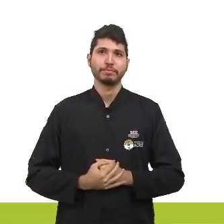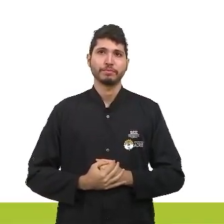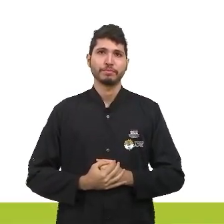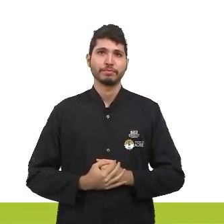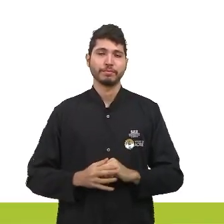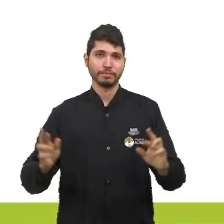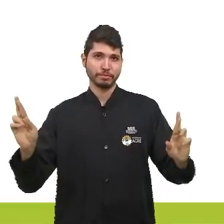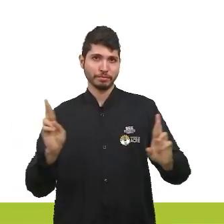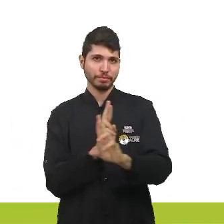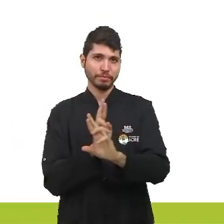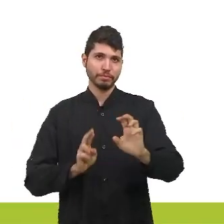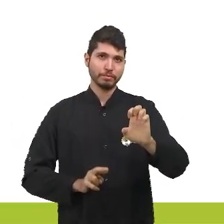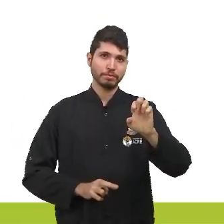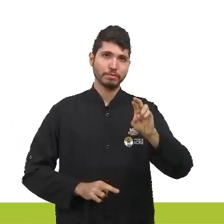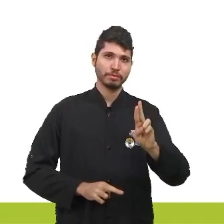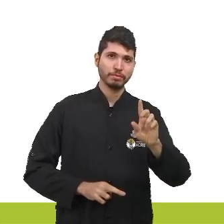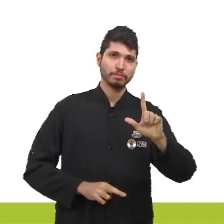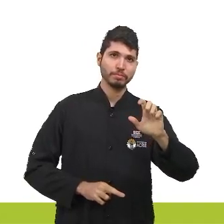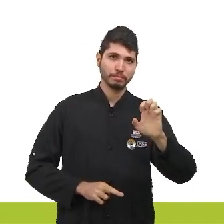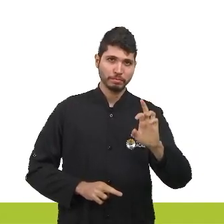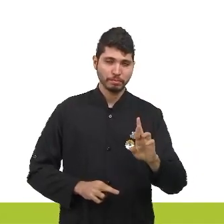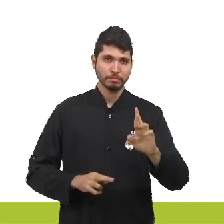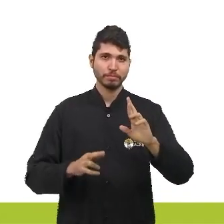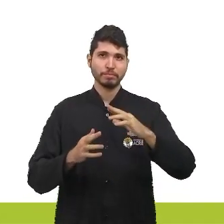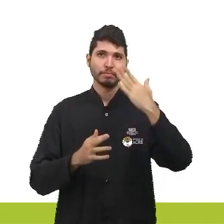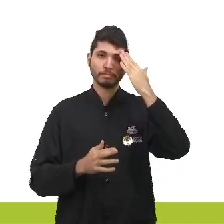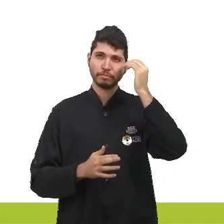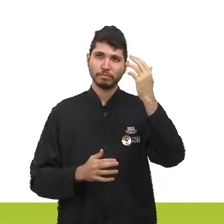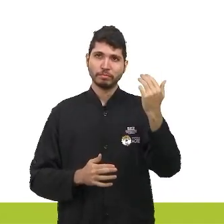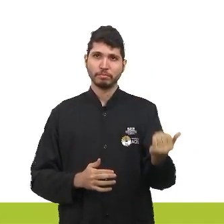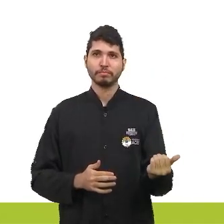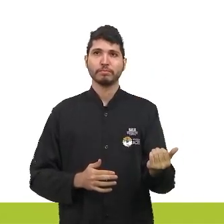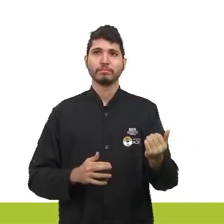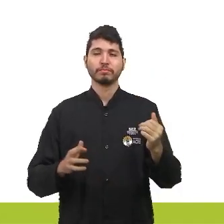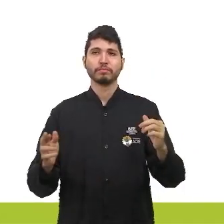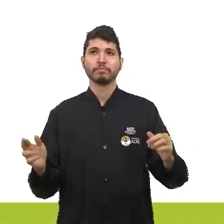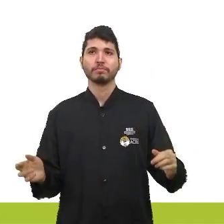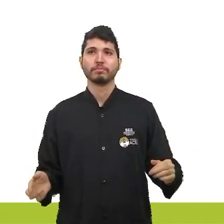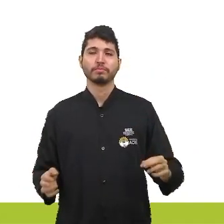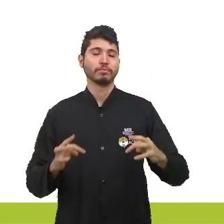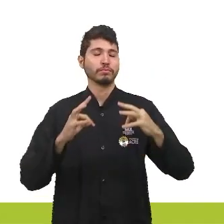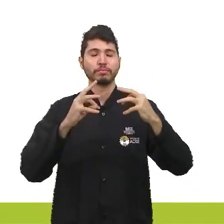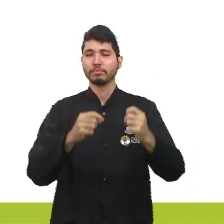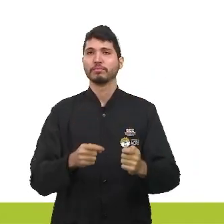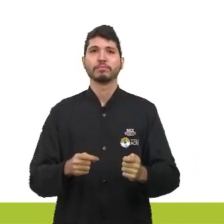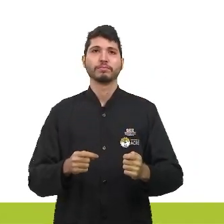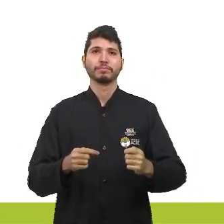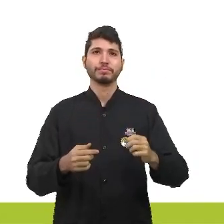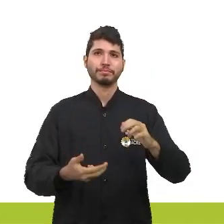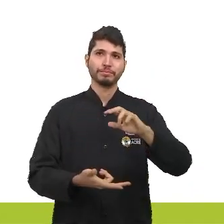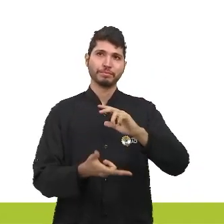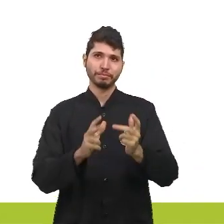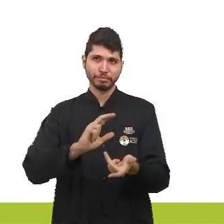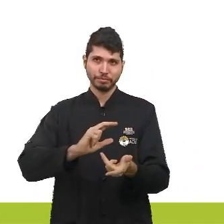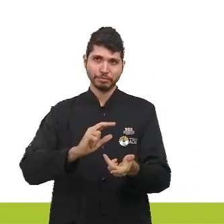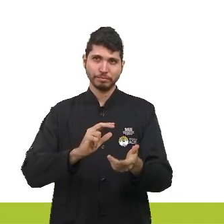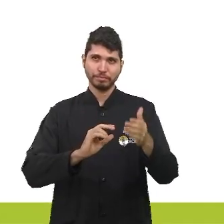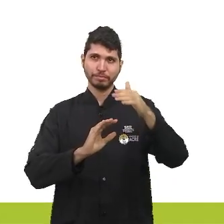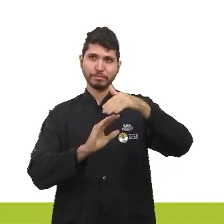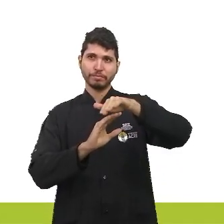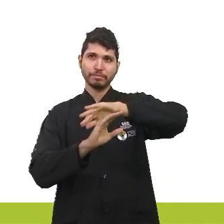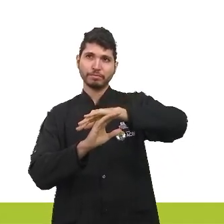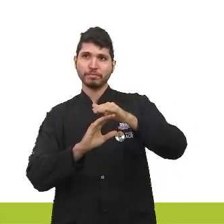relação de Euler, que é uma relação bastante famosa, diz o seguinte: em todo poliedro convexo com F faces,